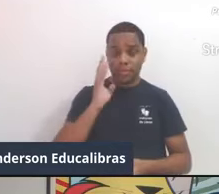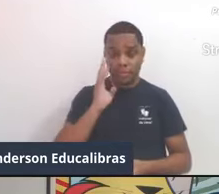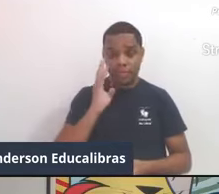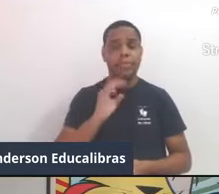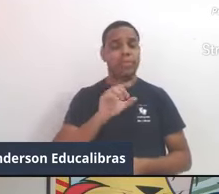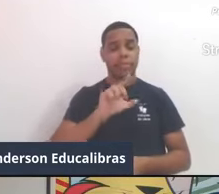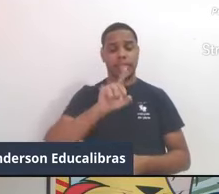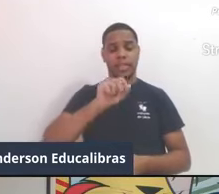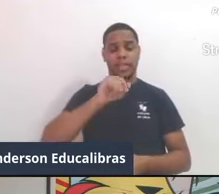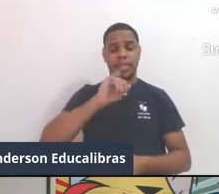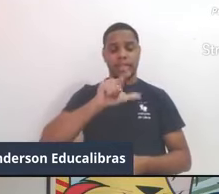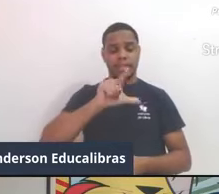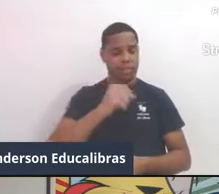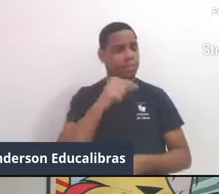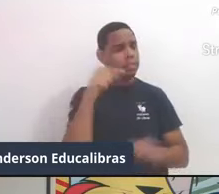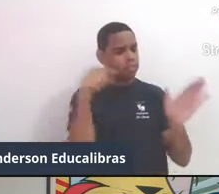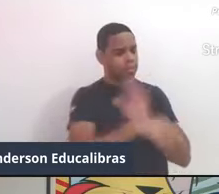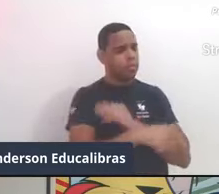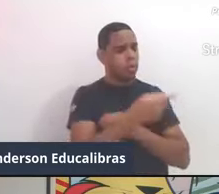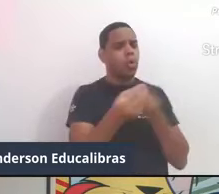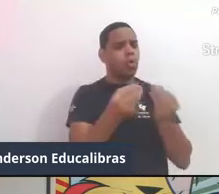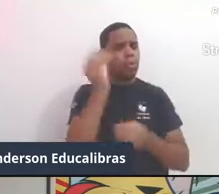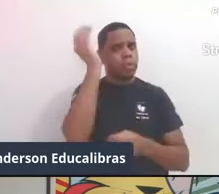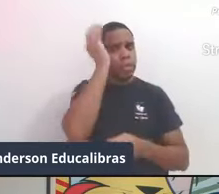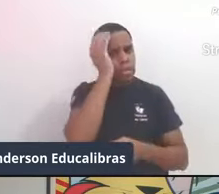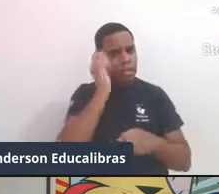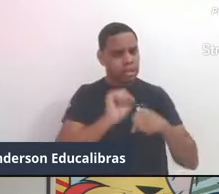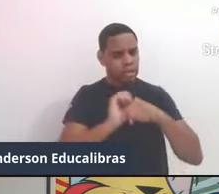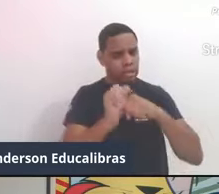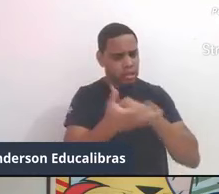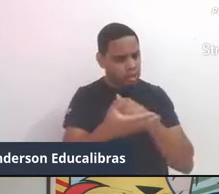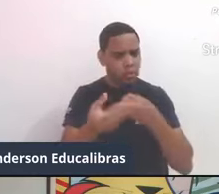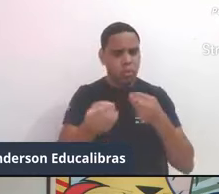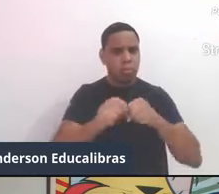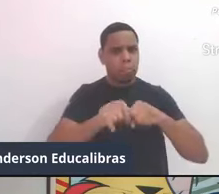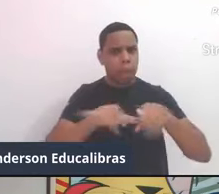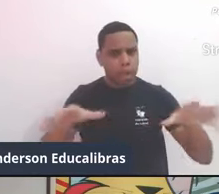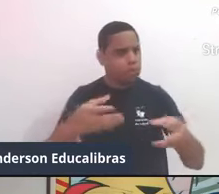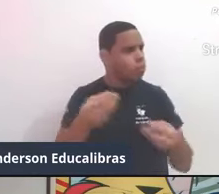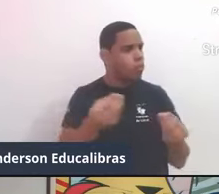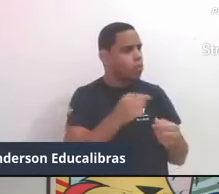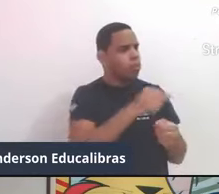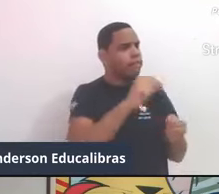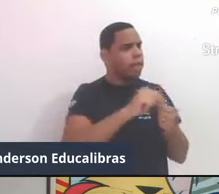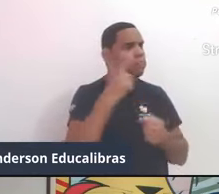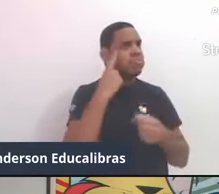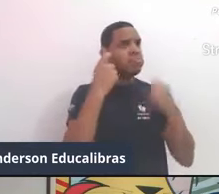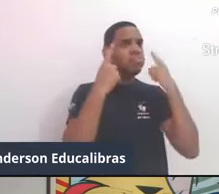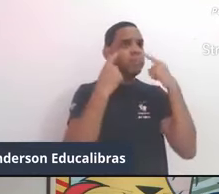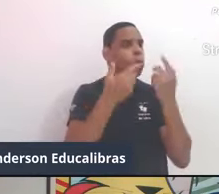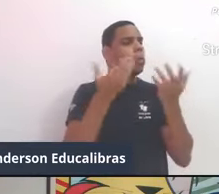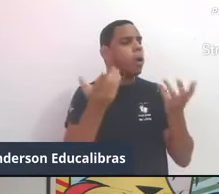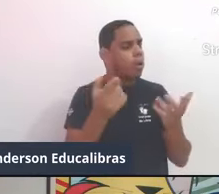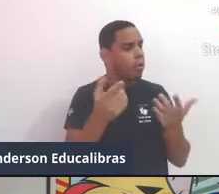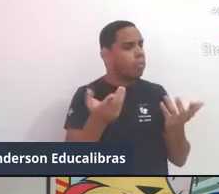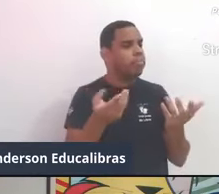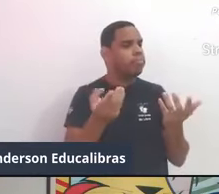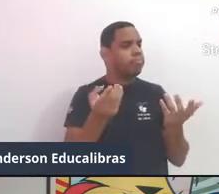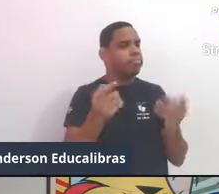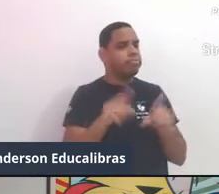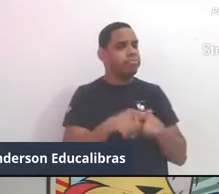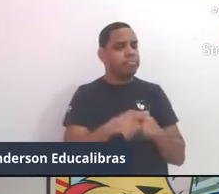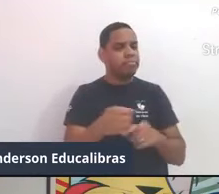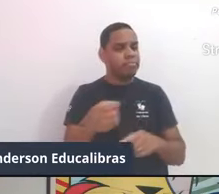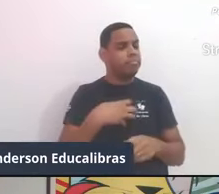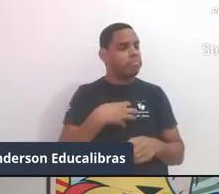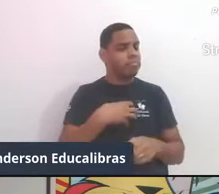lidando com a pandemia em si e com a perspectiva do pós-pandemia, do novo normal,